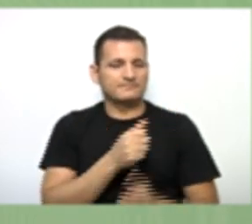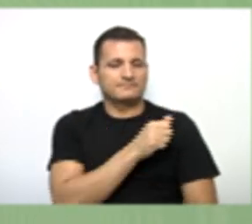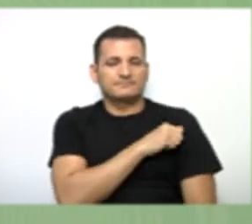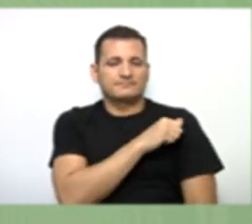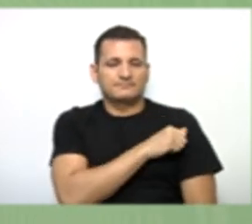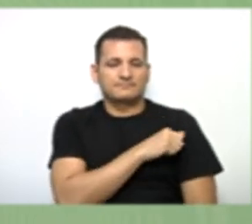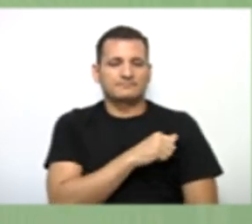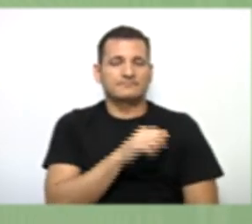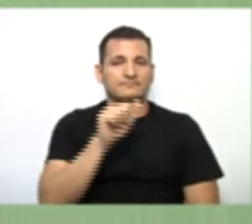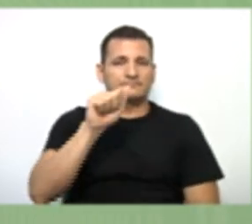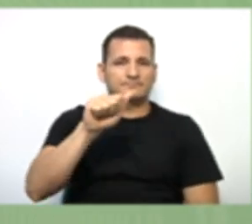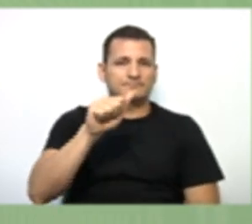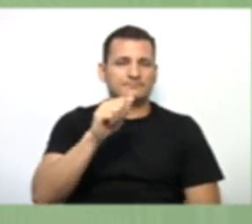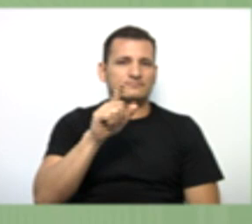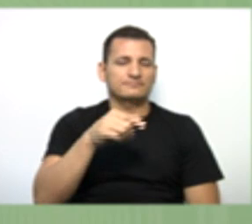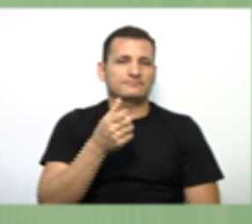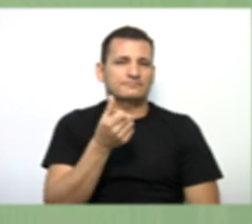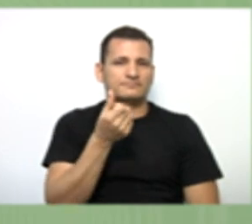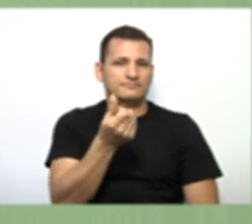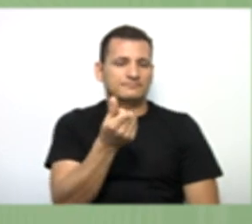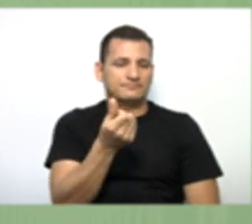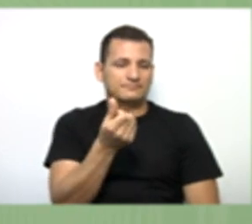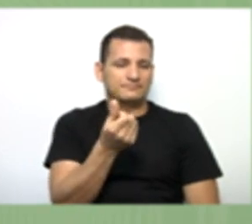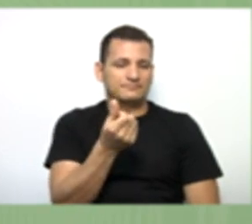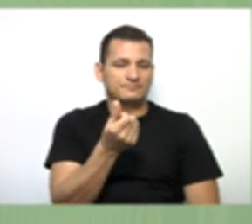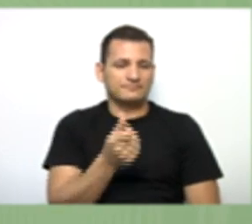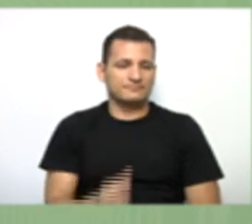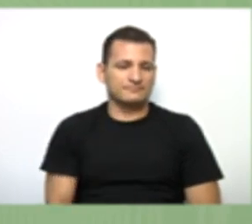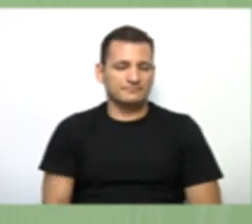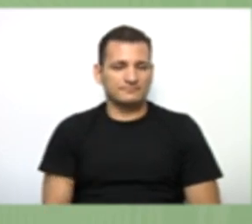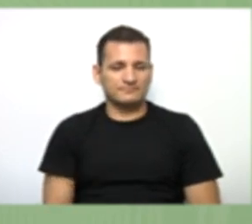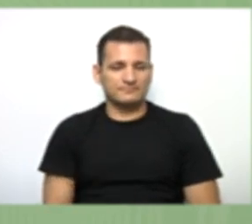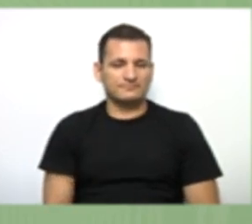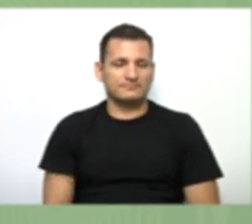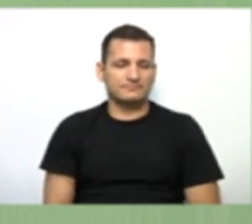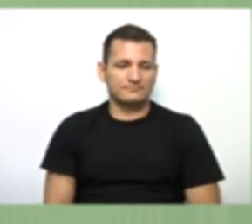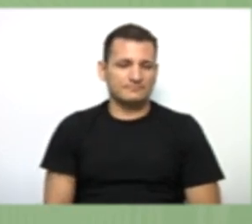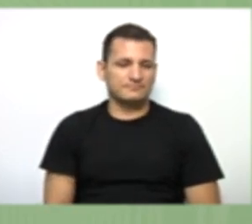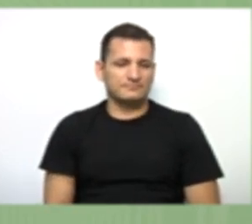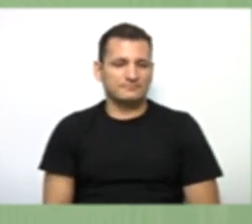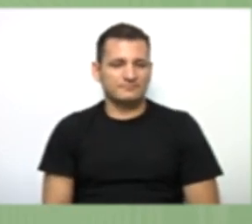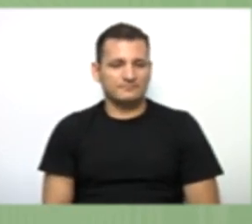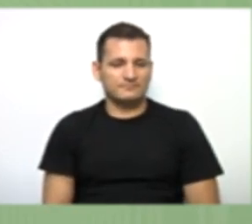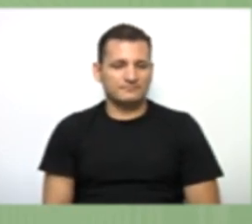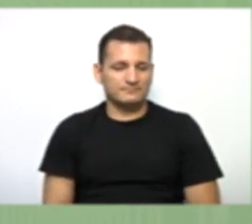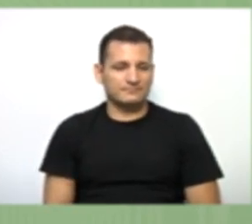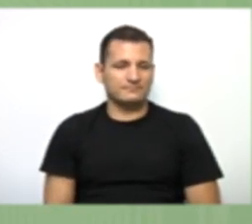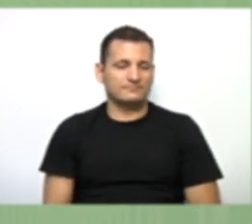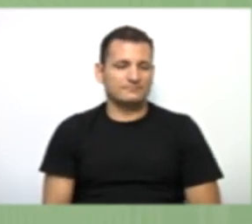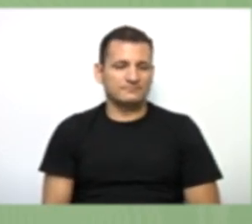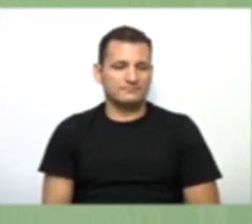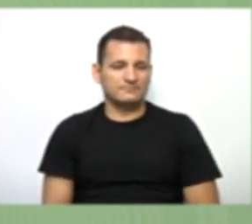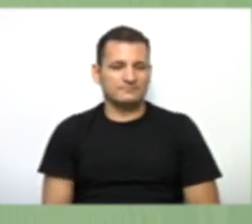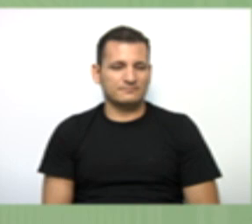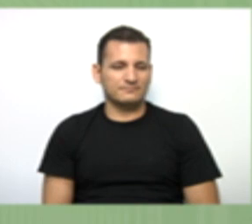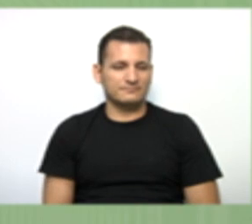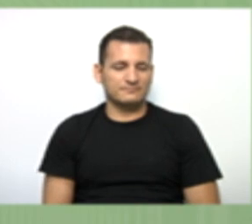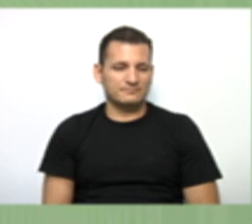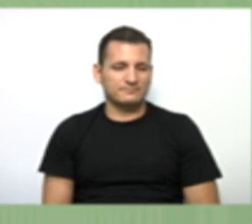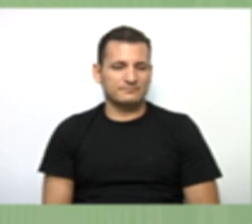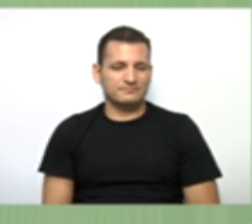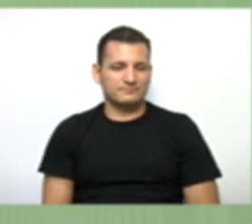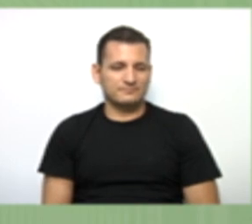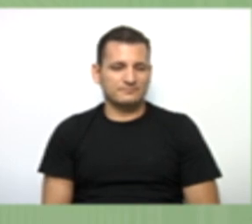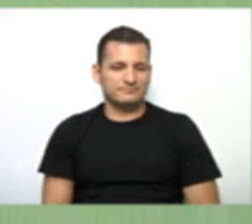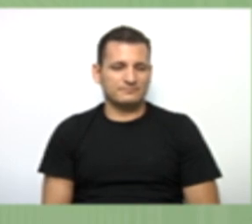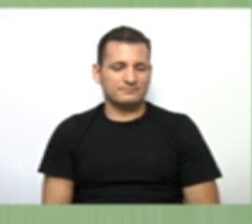6. É, hexadecimal 6 é 6. Exatamente. Então antes de chegar a 10, continua a mesma representação. É a mesma representação.